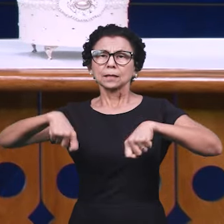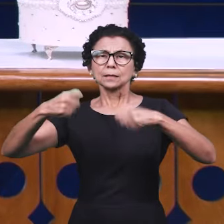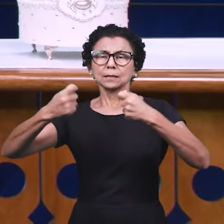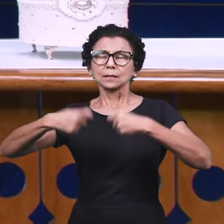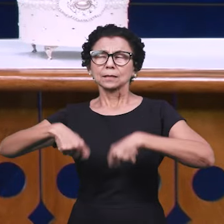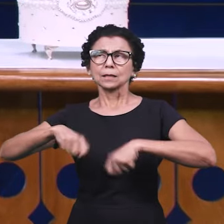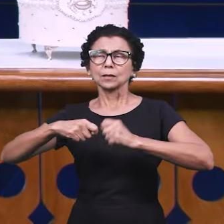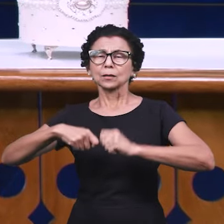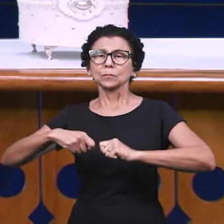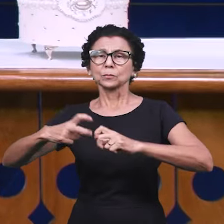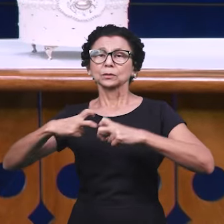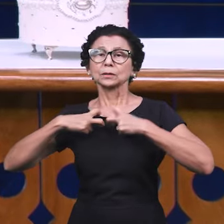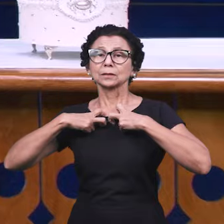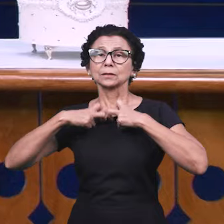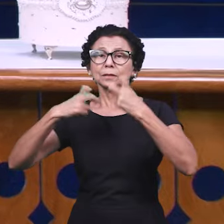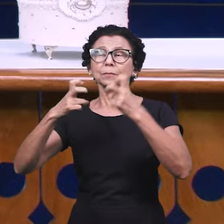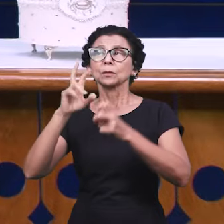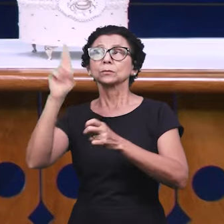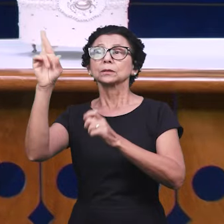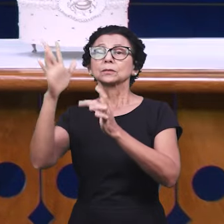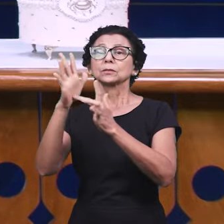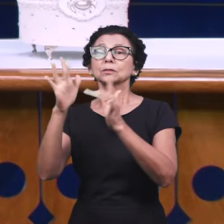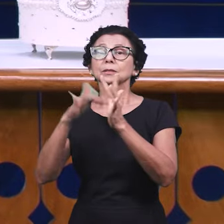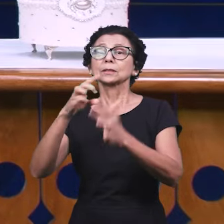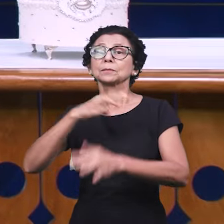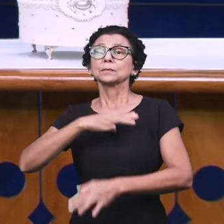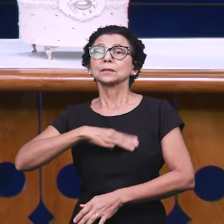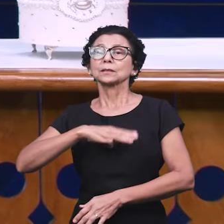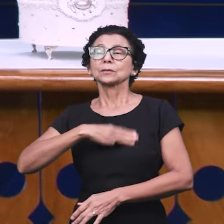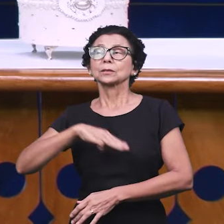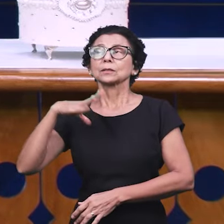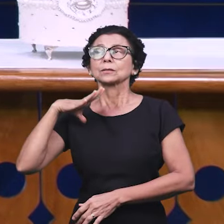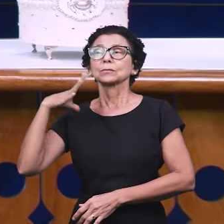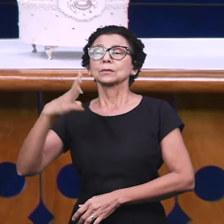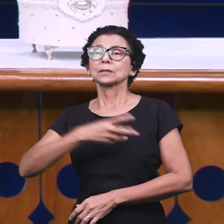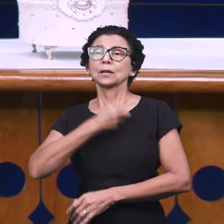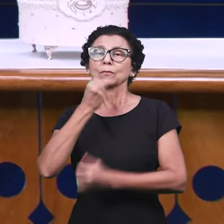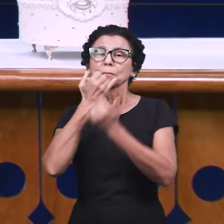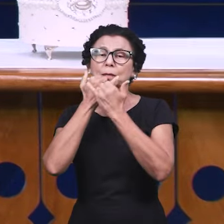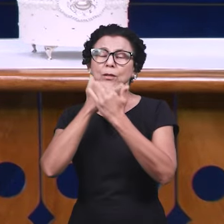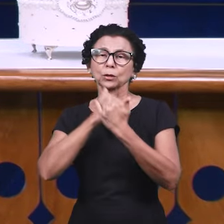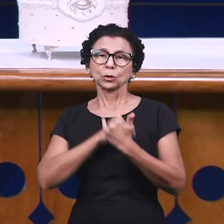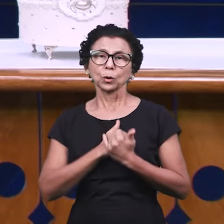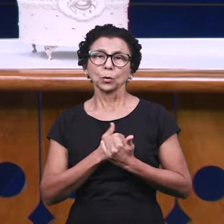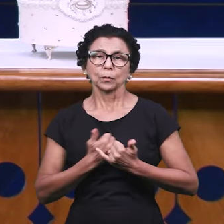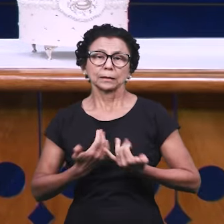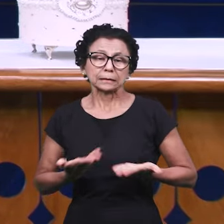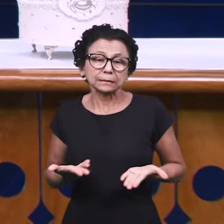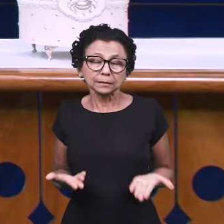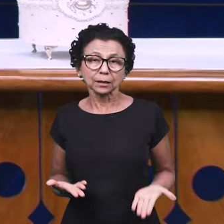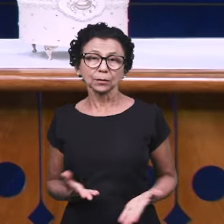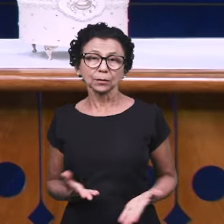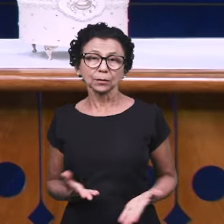Senhor Jesus para que a sua misericórdia nos alcance. Então, destituído fomos da glória de Deus,